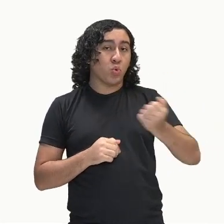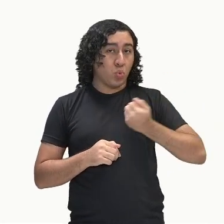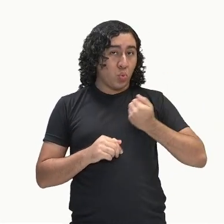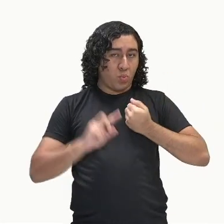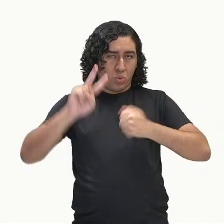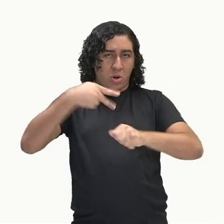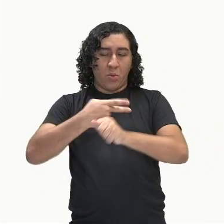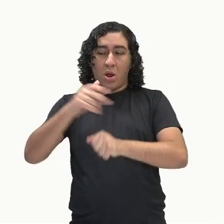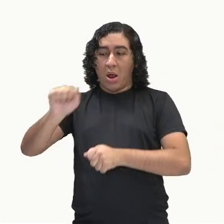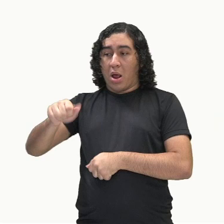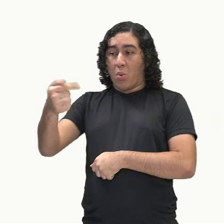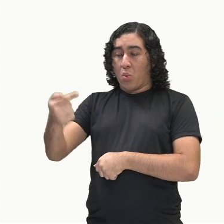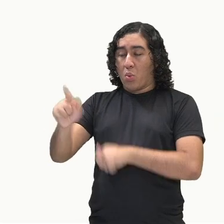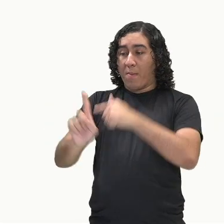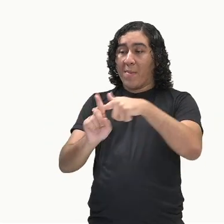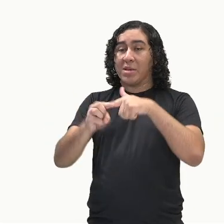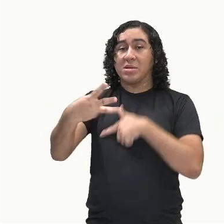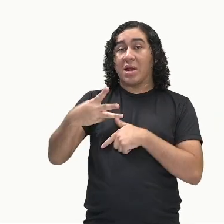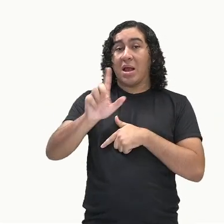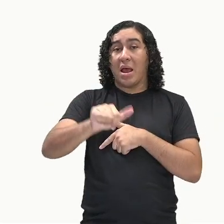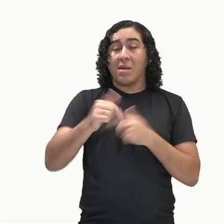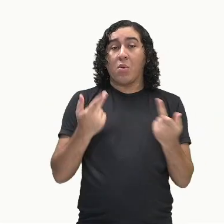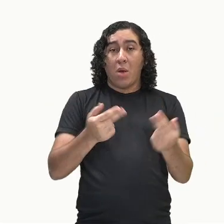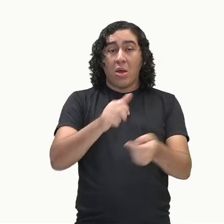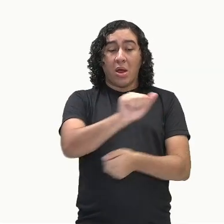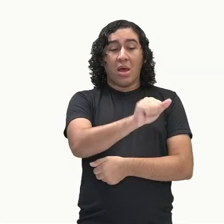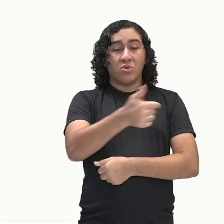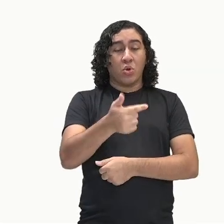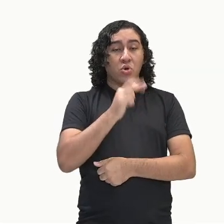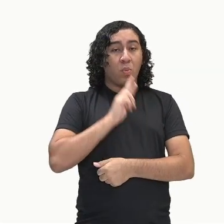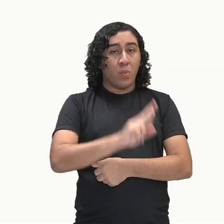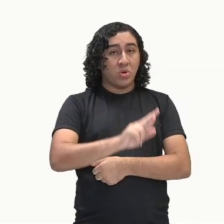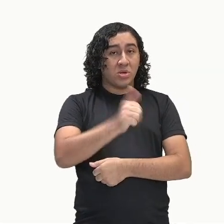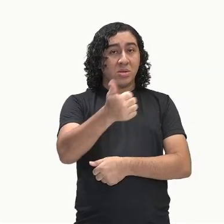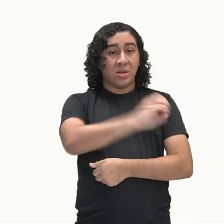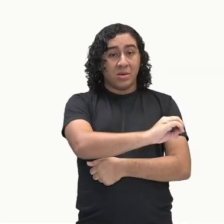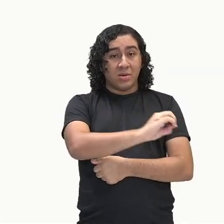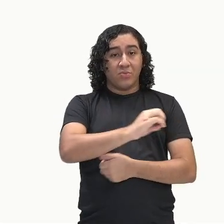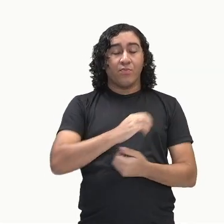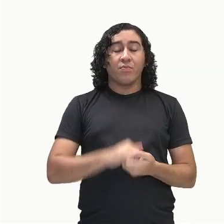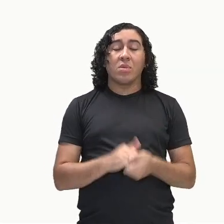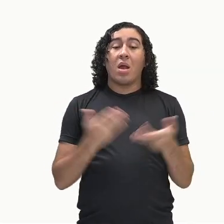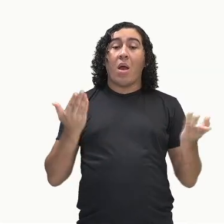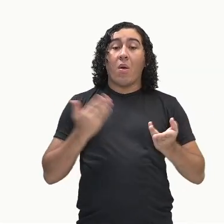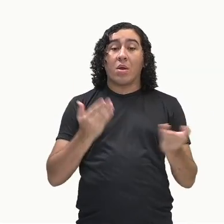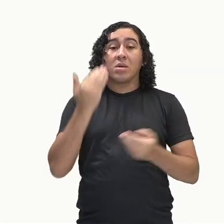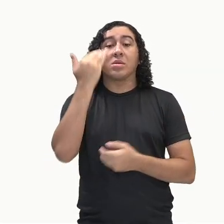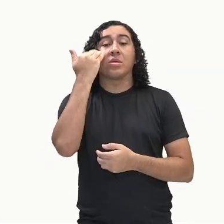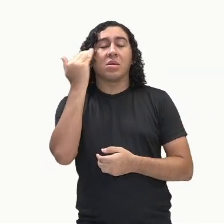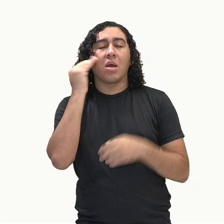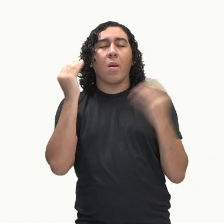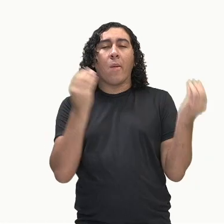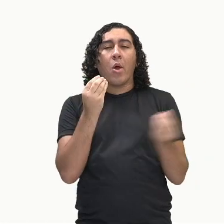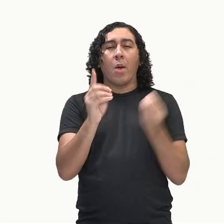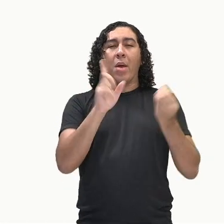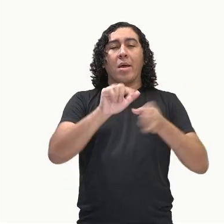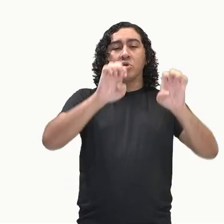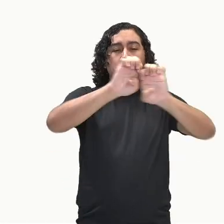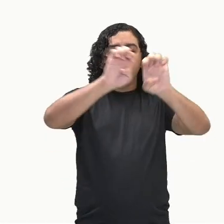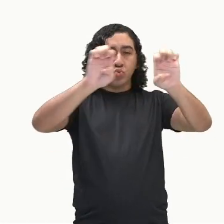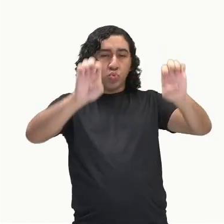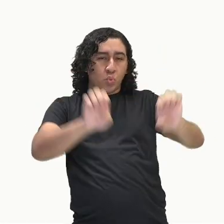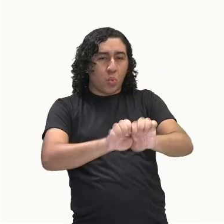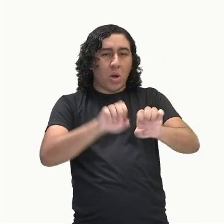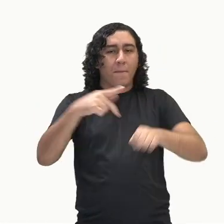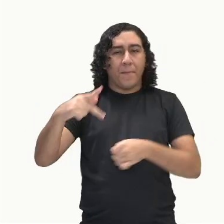A1, vai ser 10, tá bom? Agora vamos entender essa estrutura de uma